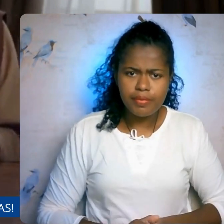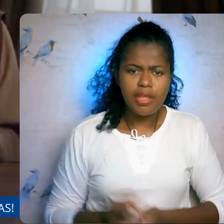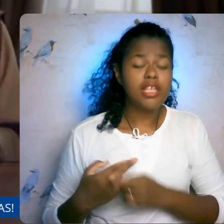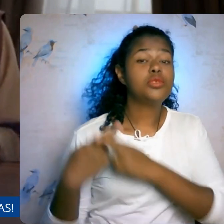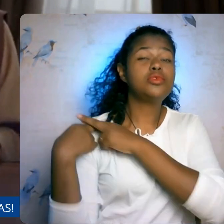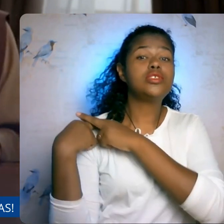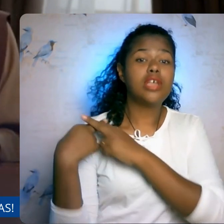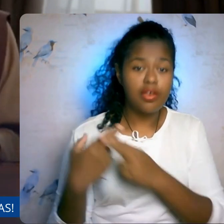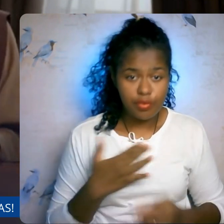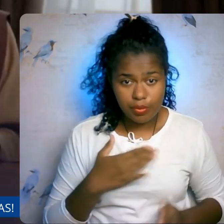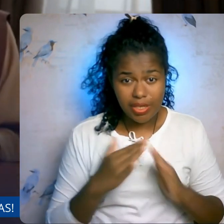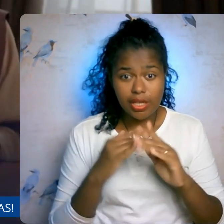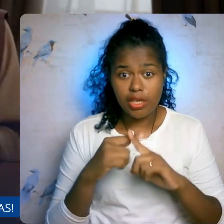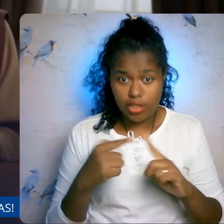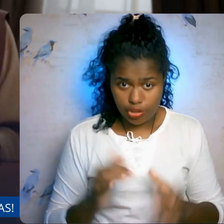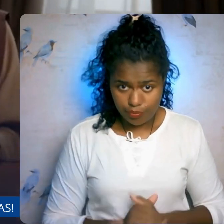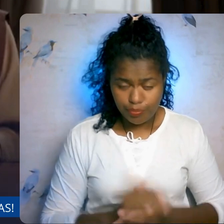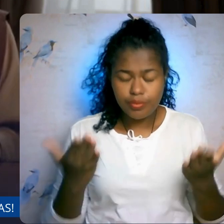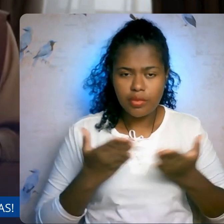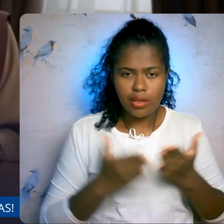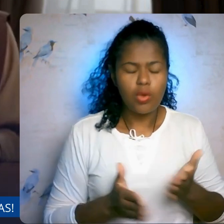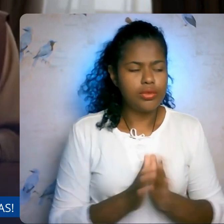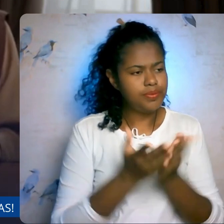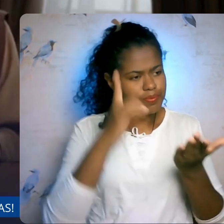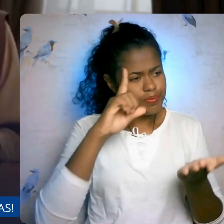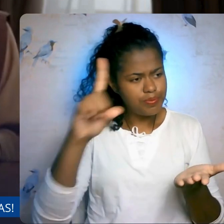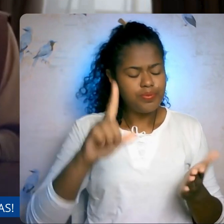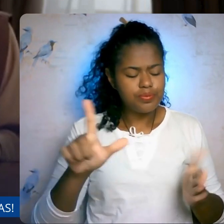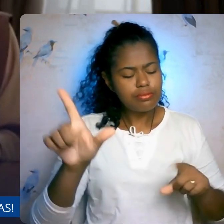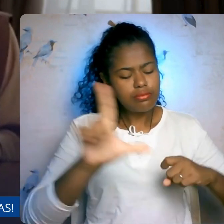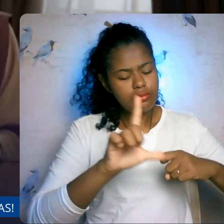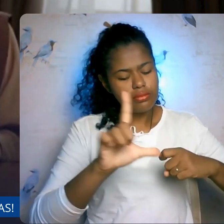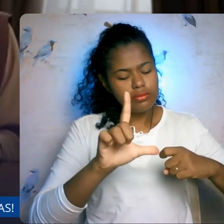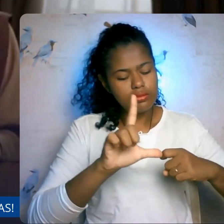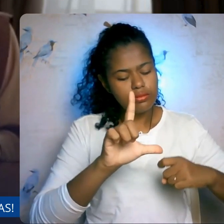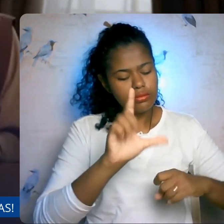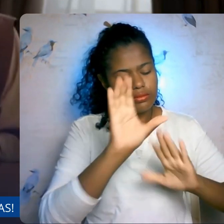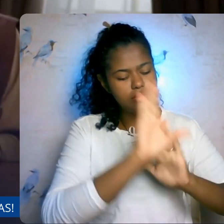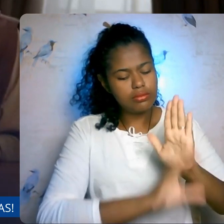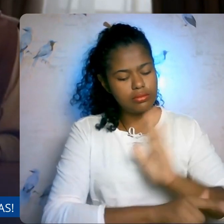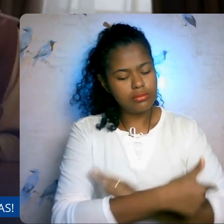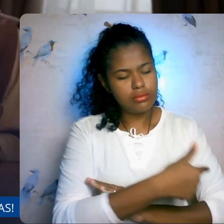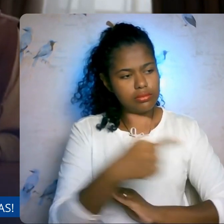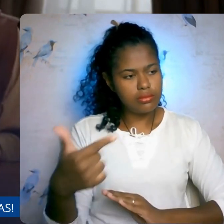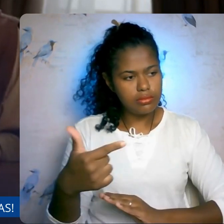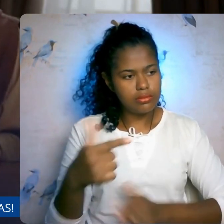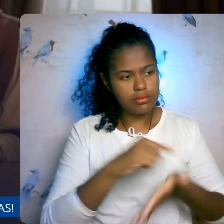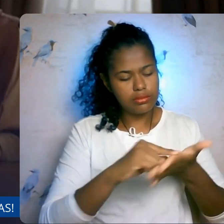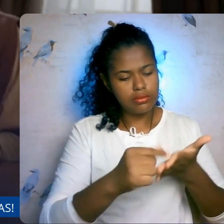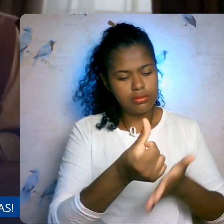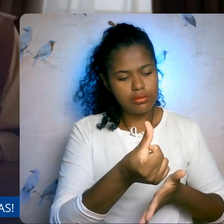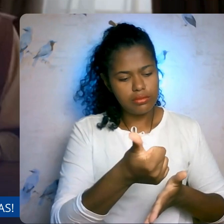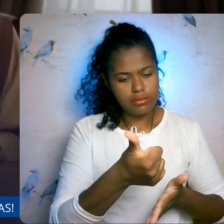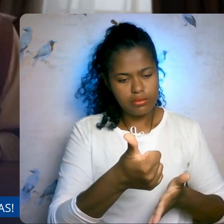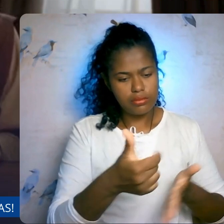Abra agora a sua Bíblia em Lucas, capítulo 22, versículos 61 a 62.